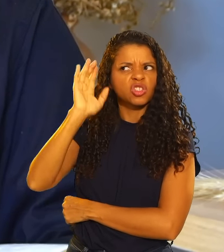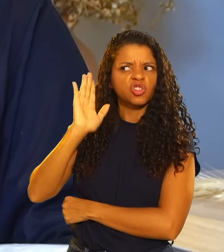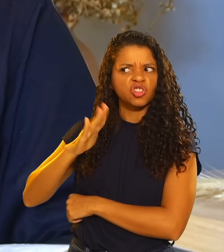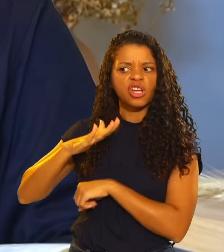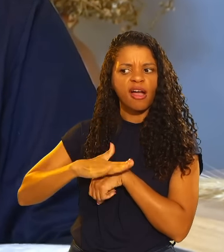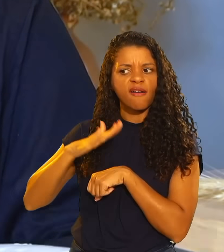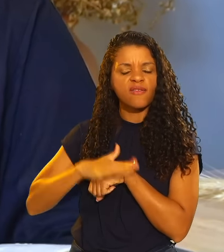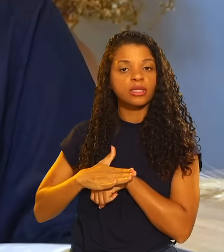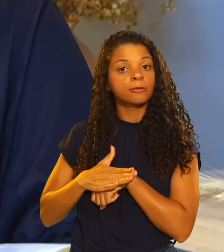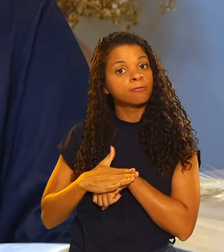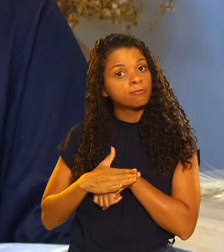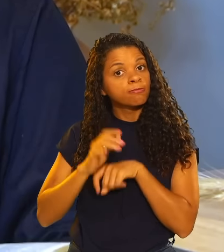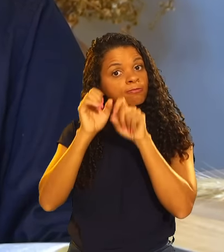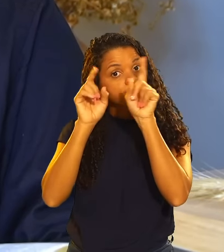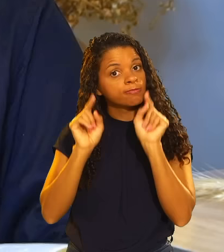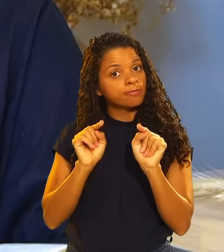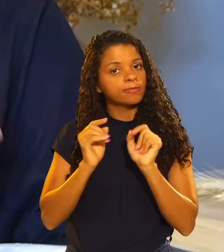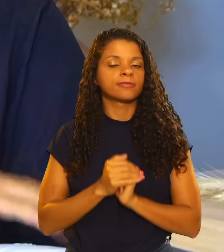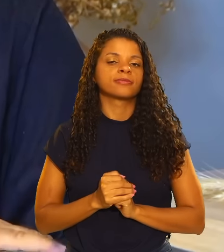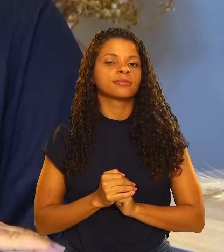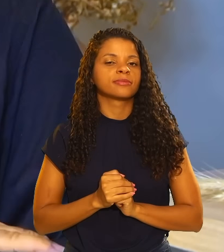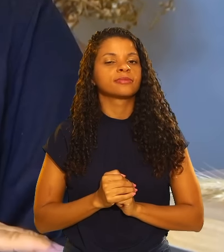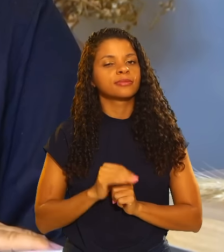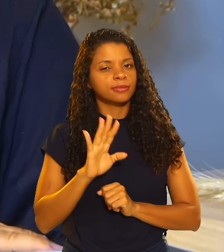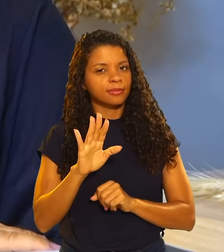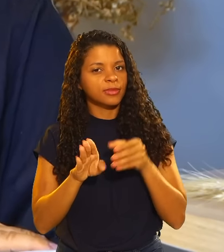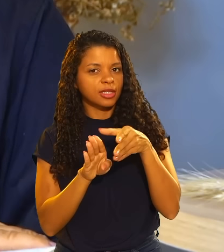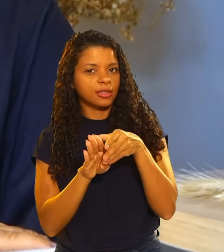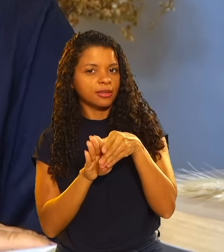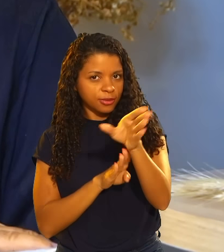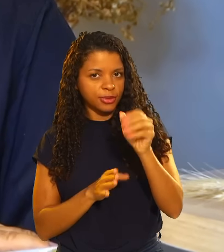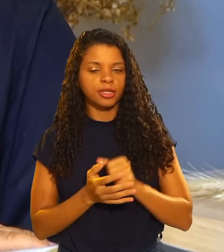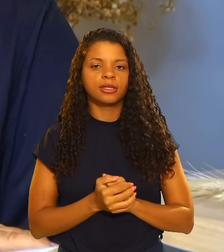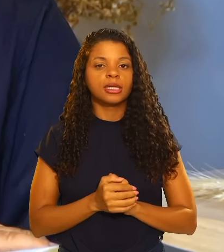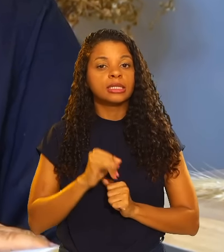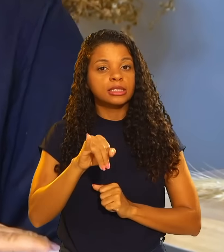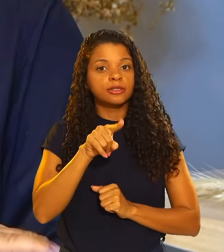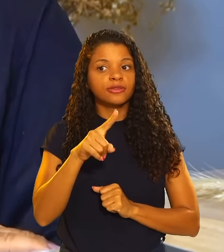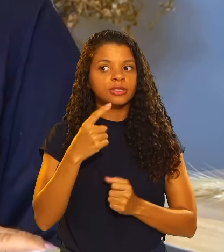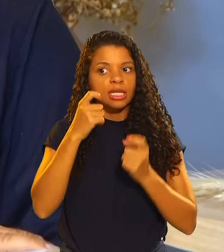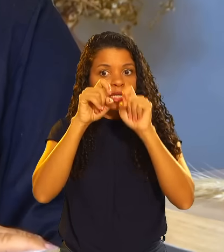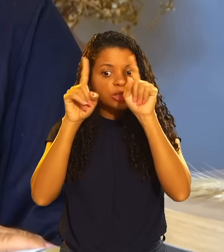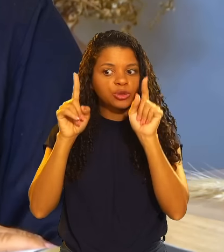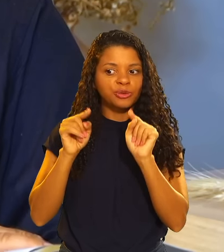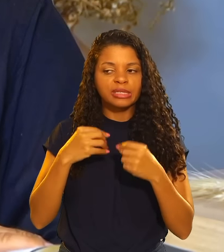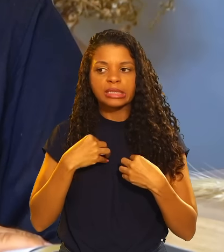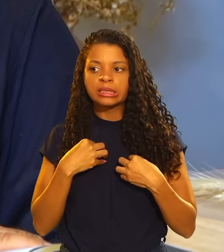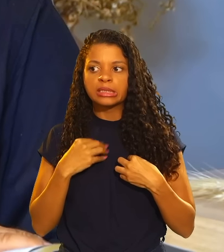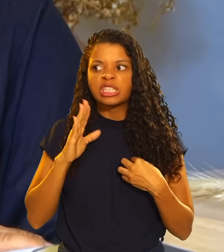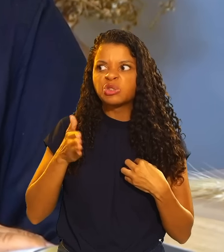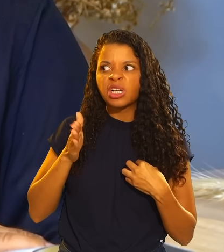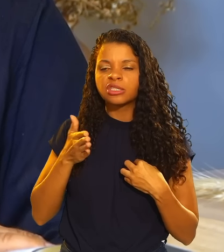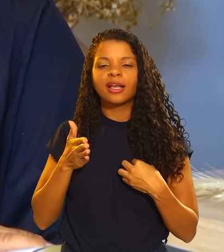falar, se você está se perguntando, é sinal de que você ainda não cometeu o pecado imperdoável. Senão você não estaria nem preocupado